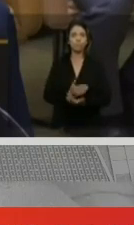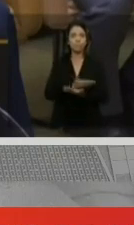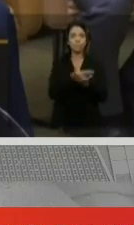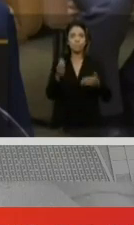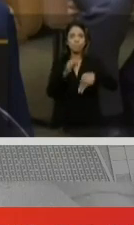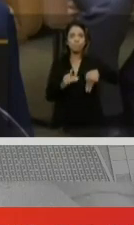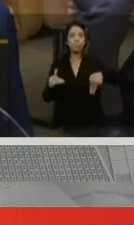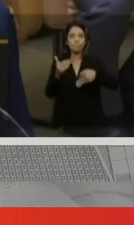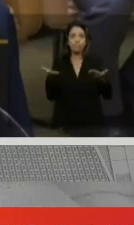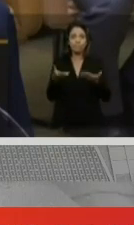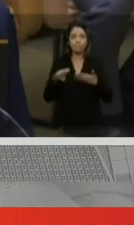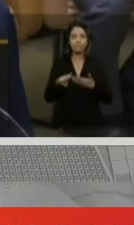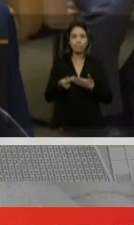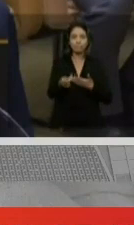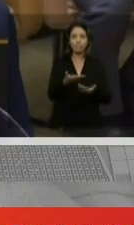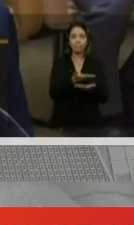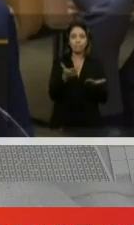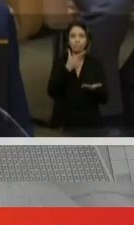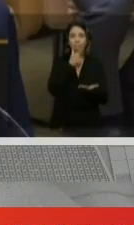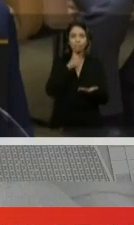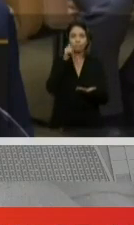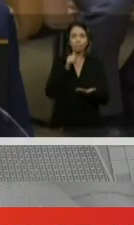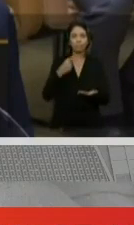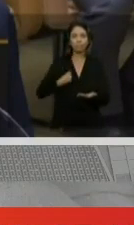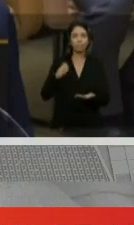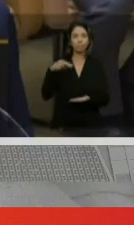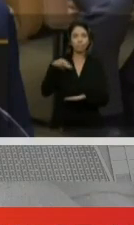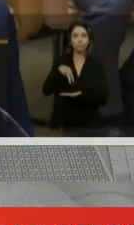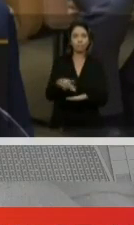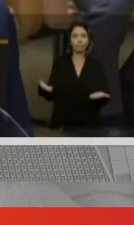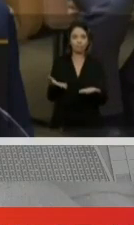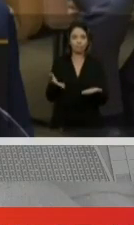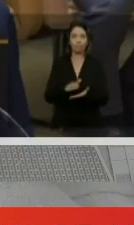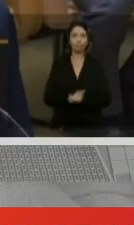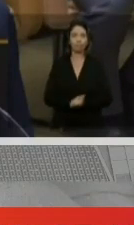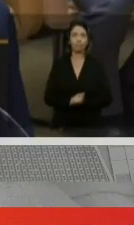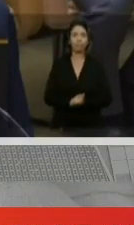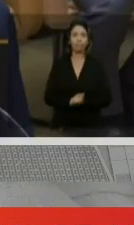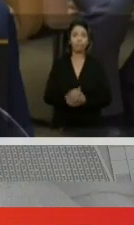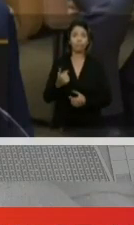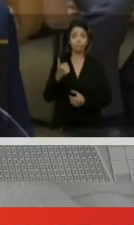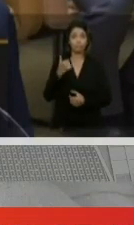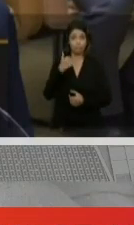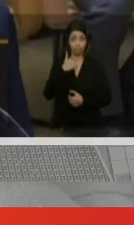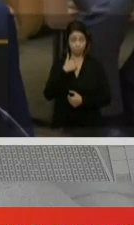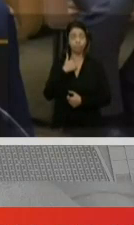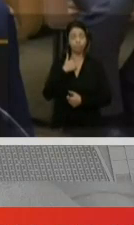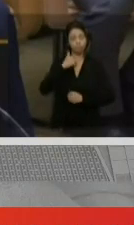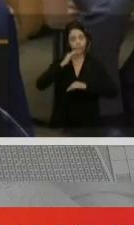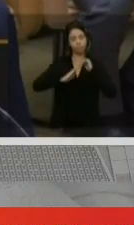à tolerância, o respeito aos direitos humanos individuais, será o cerne